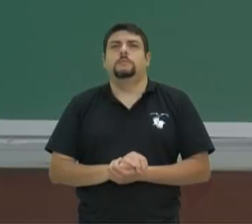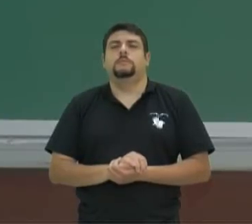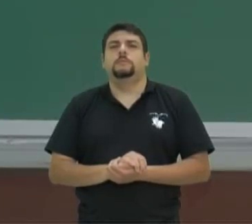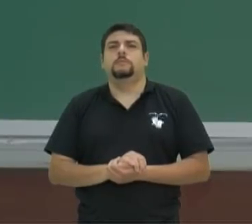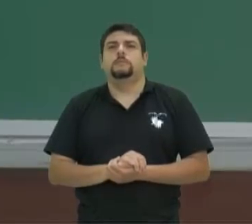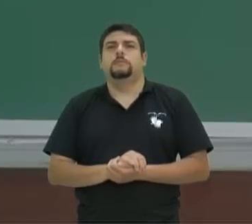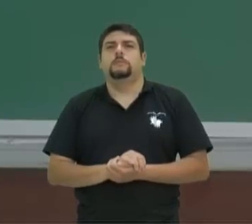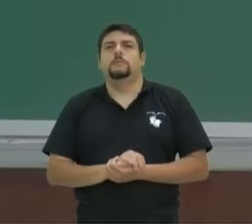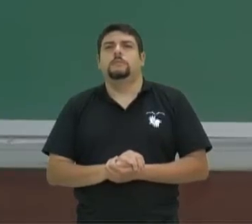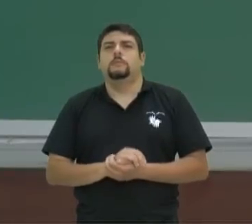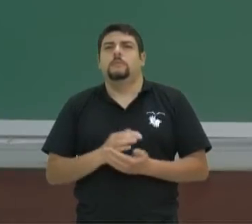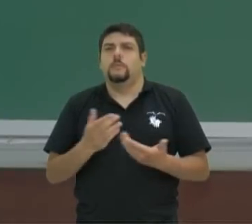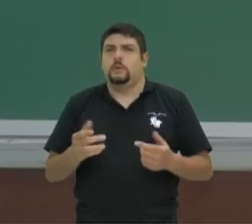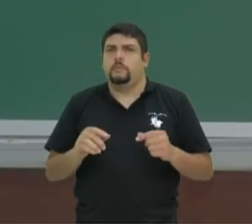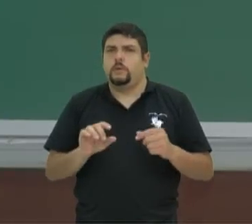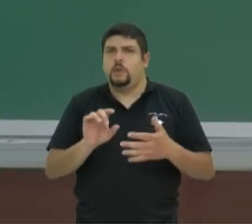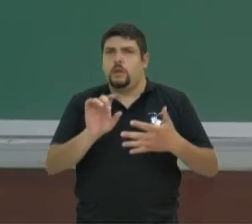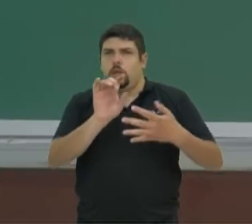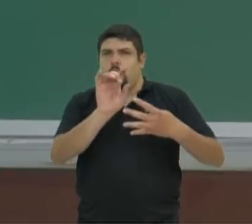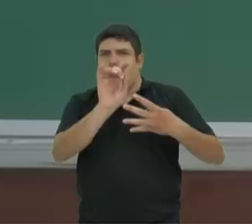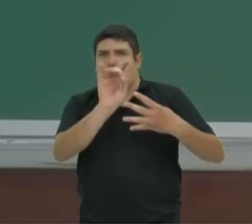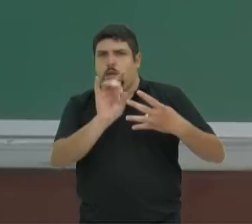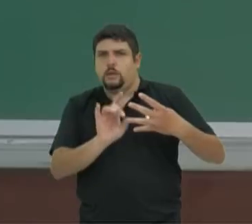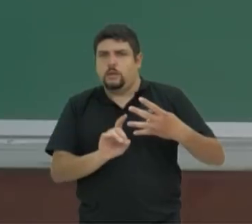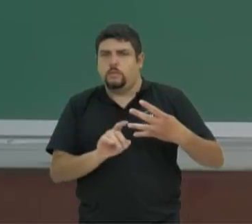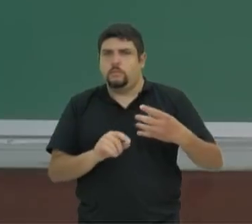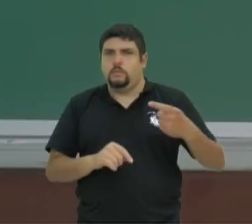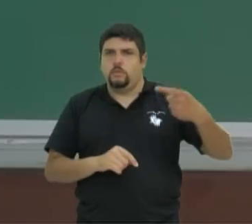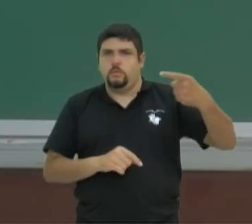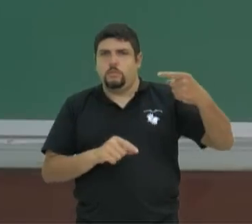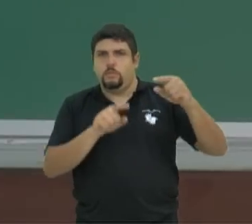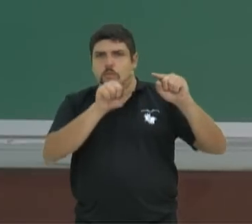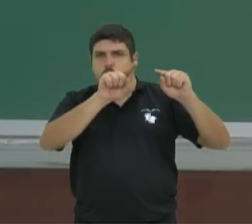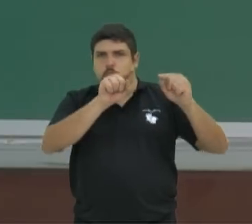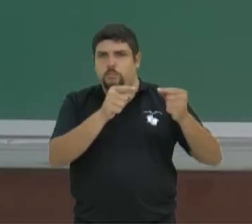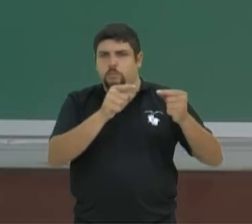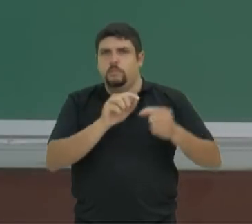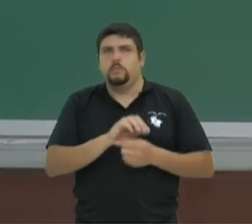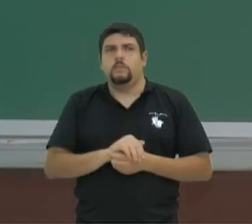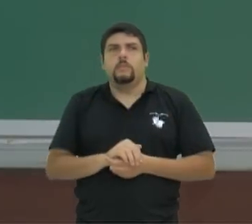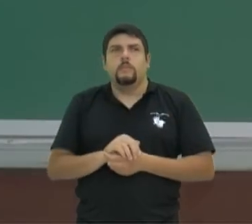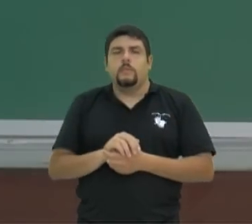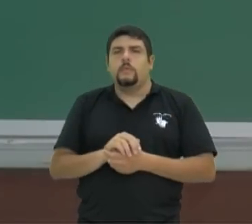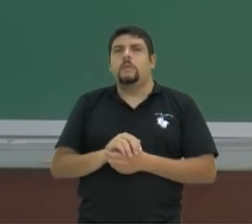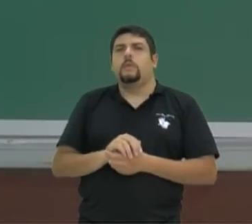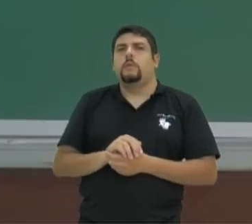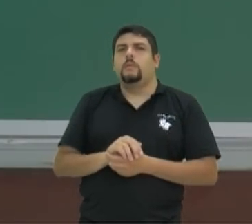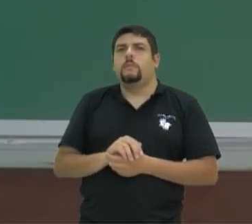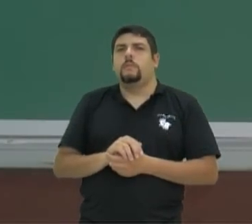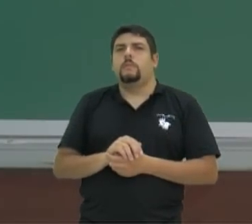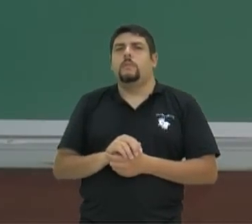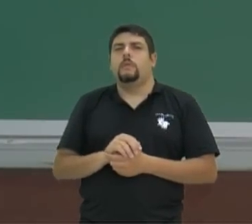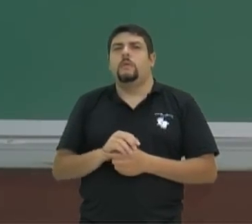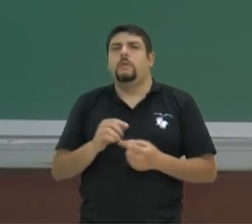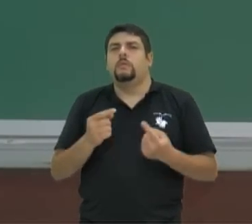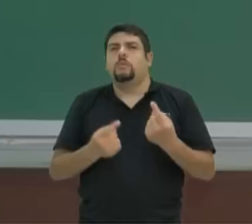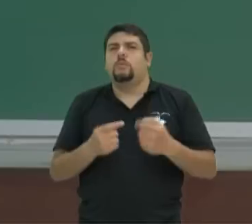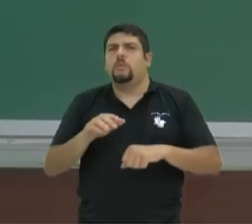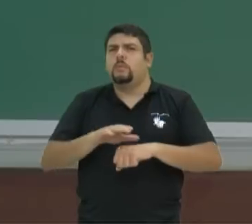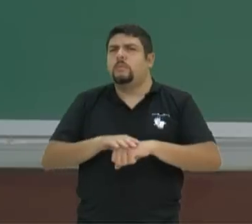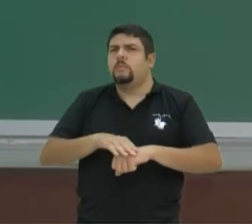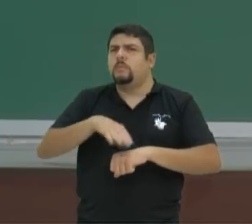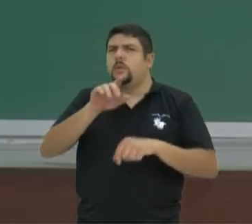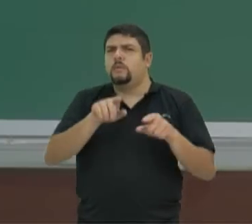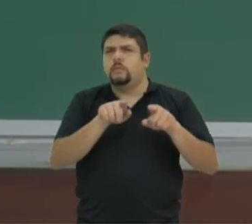Essa sequência, aqui ao primeiro parênteses, vamos destacar os valores que se repetem mais. Dá